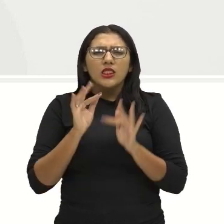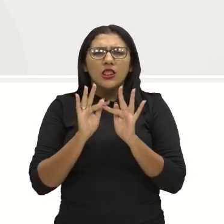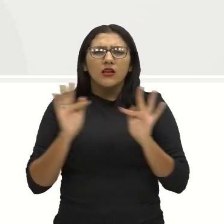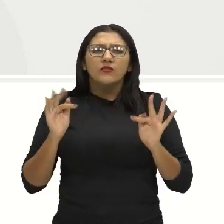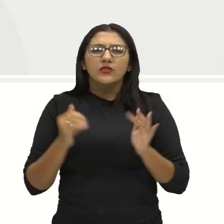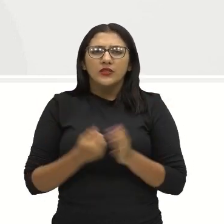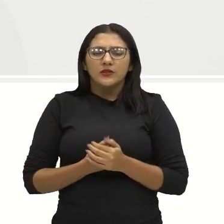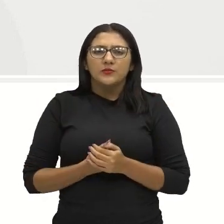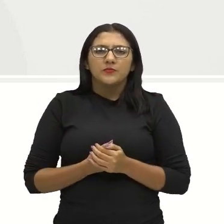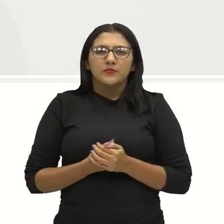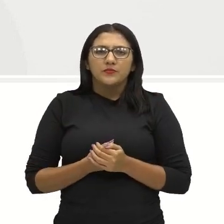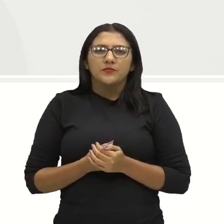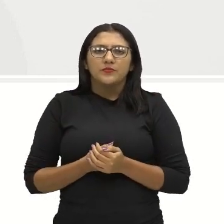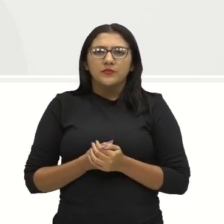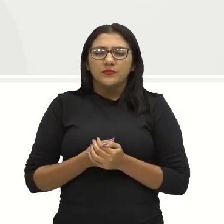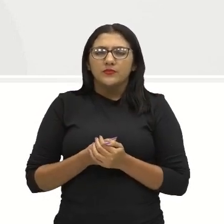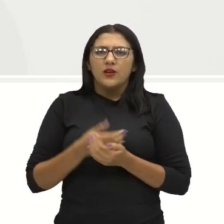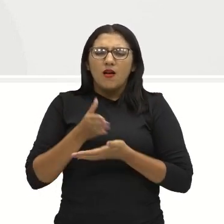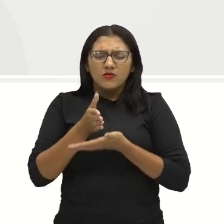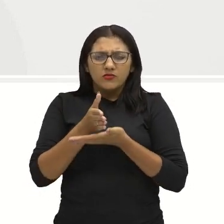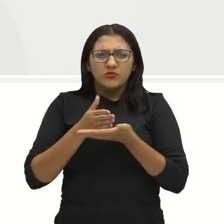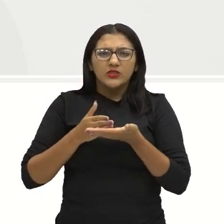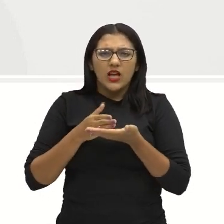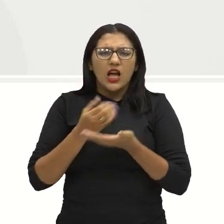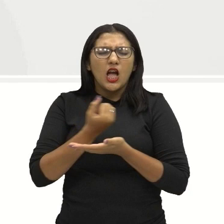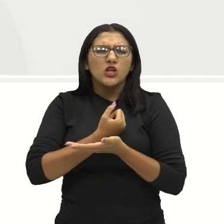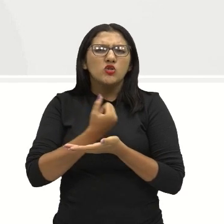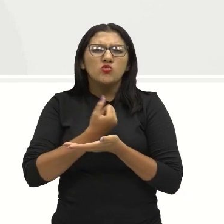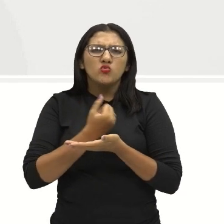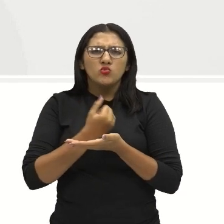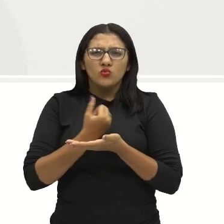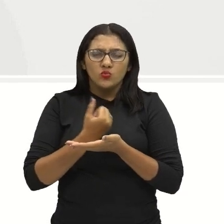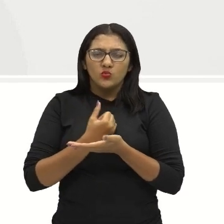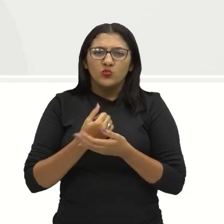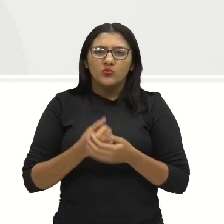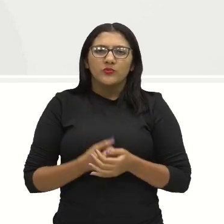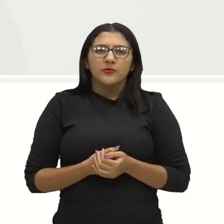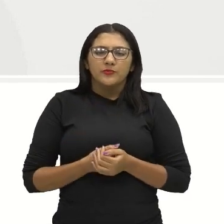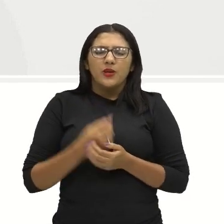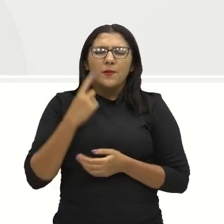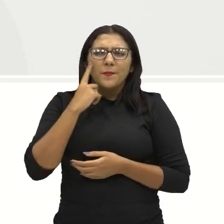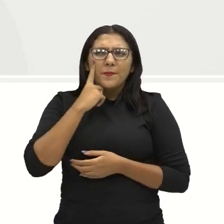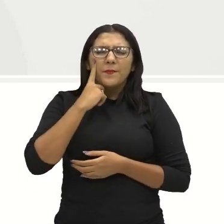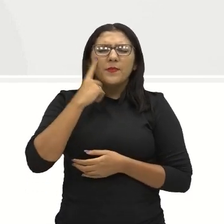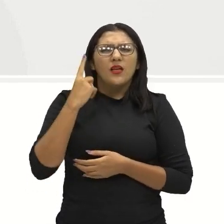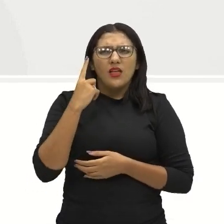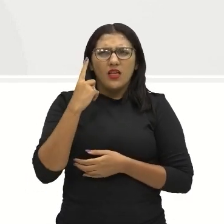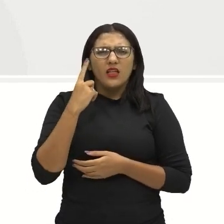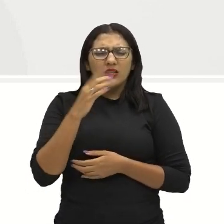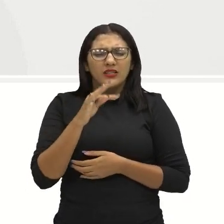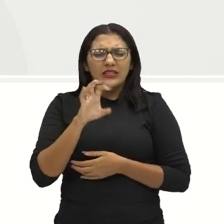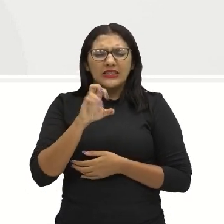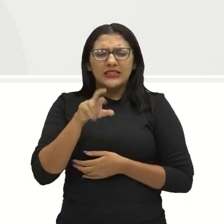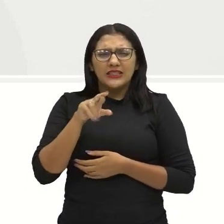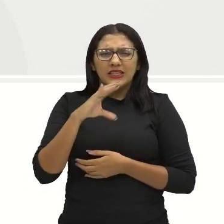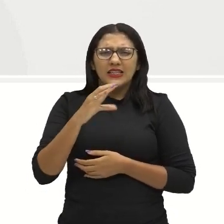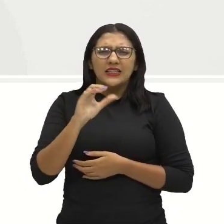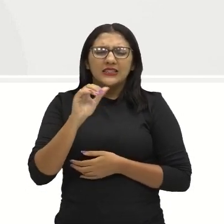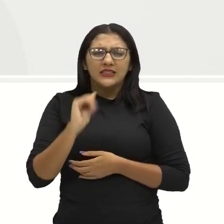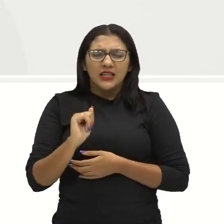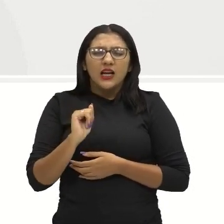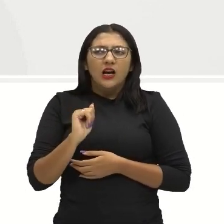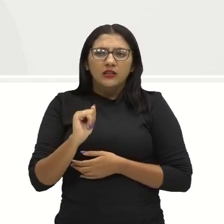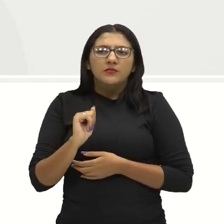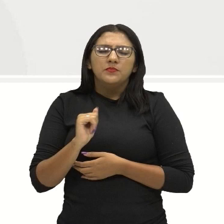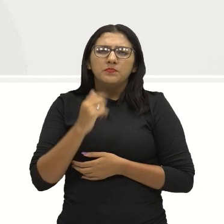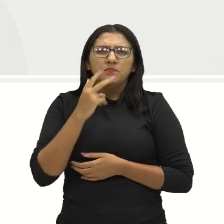terça parte de um número. Ó, terça parte de um número. Ora, terça parte, então é algo